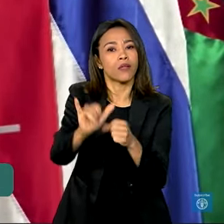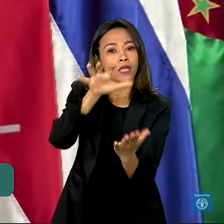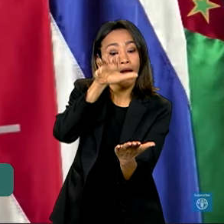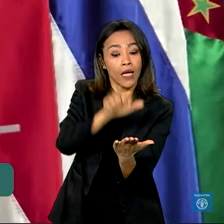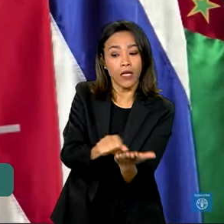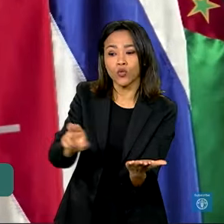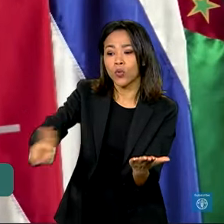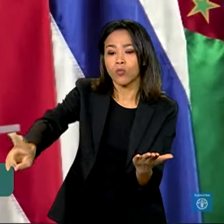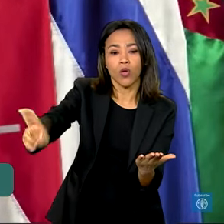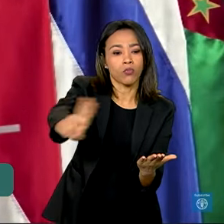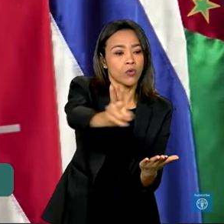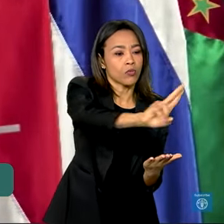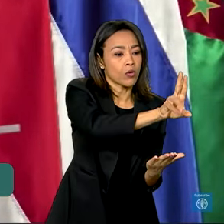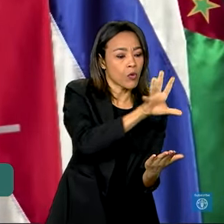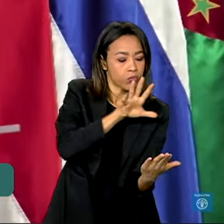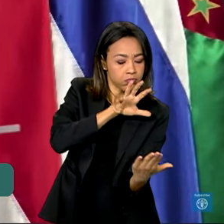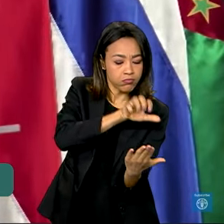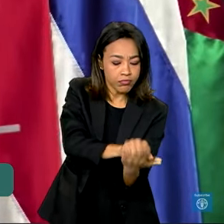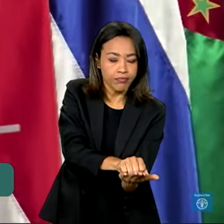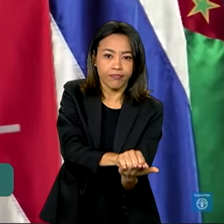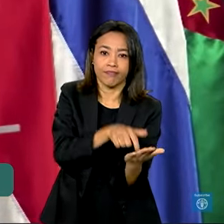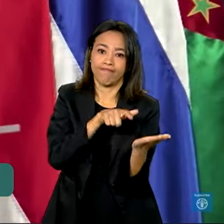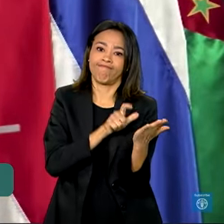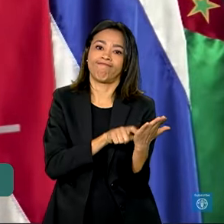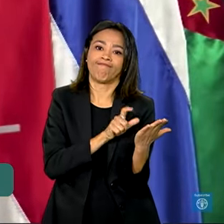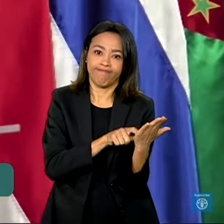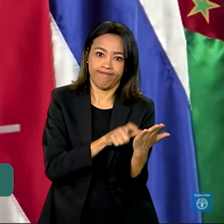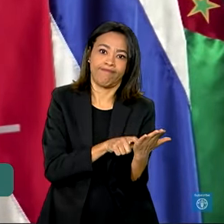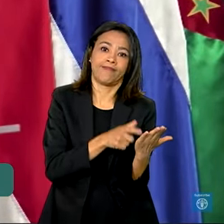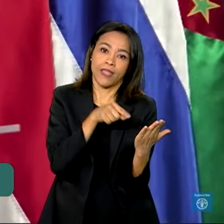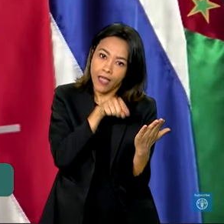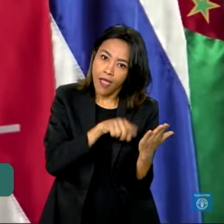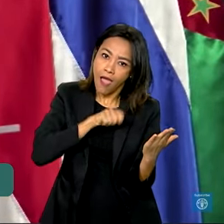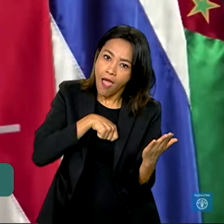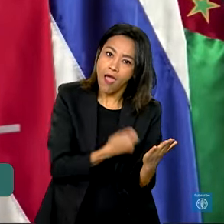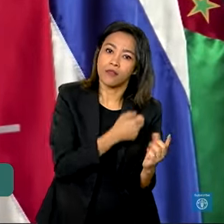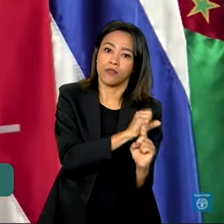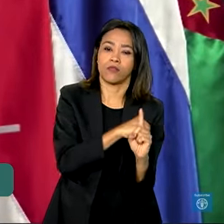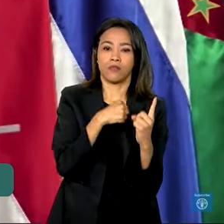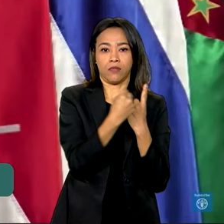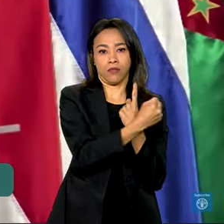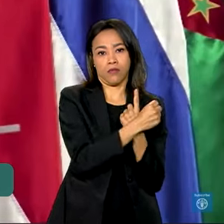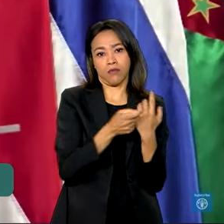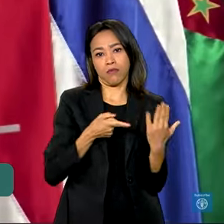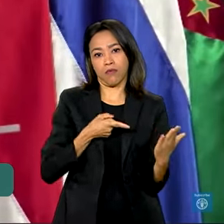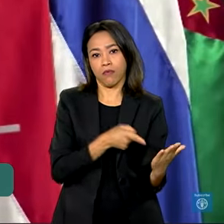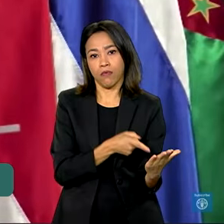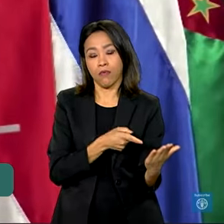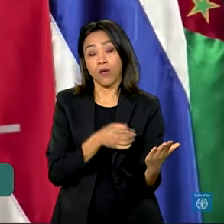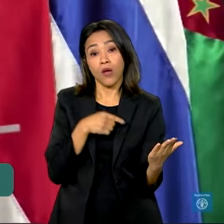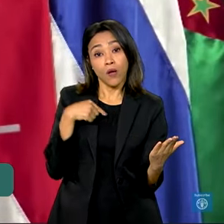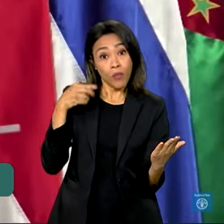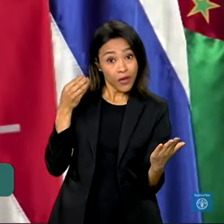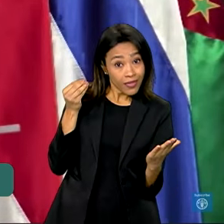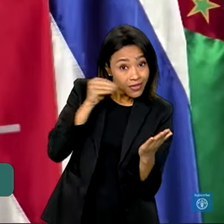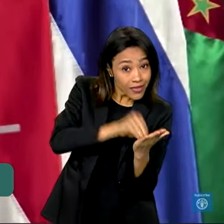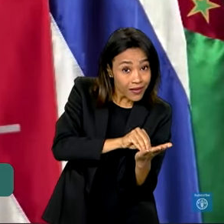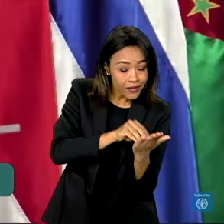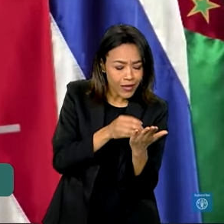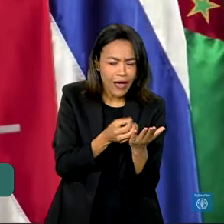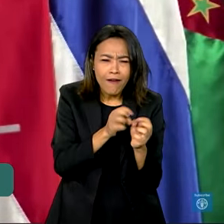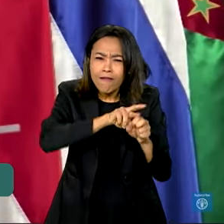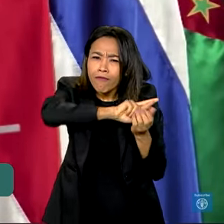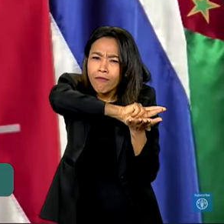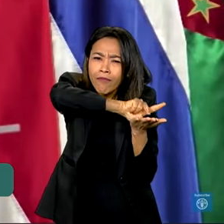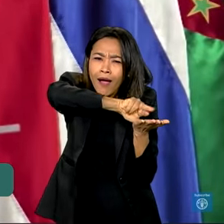Trabalhamos um cadastro único, um cadastro social, onde ali colocamos um conjunto de